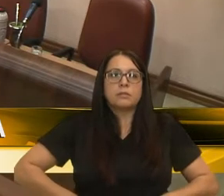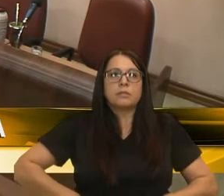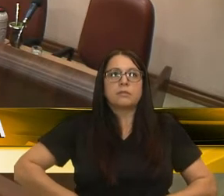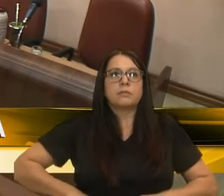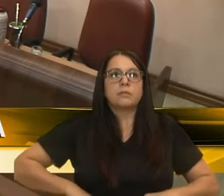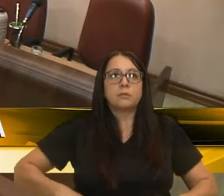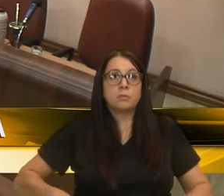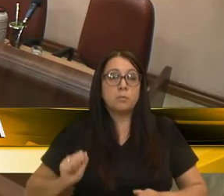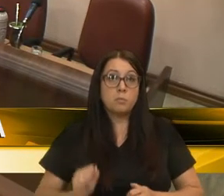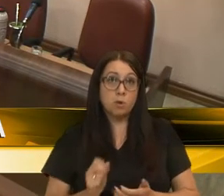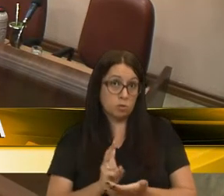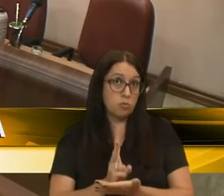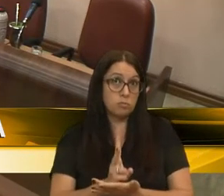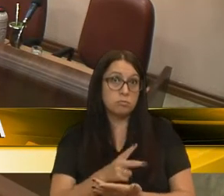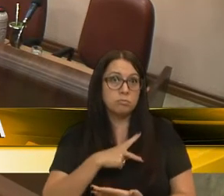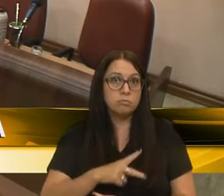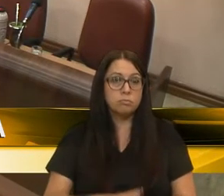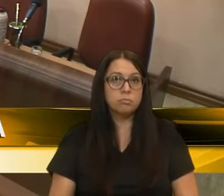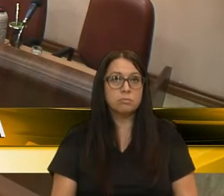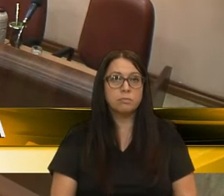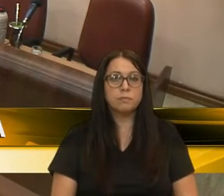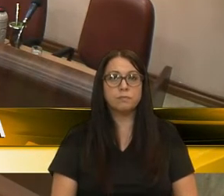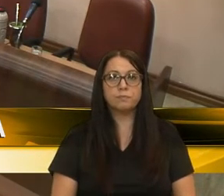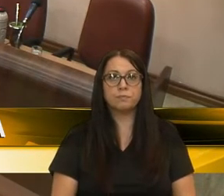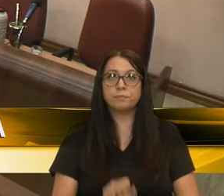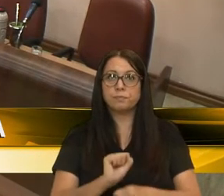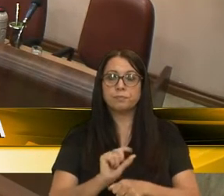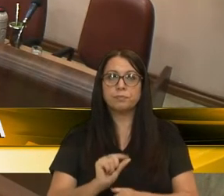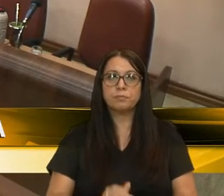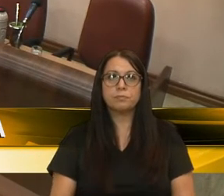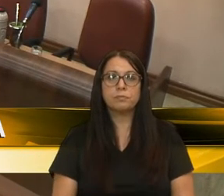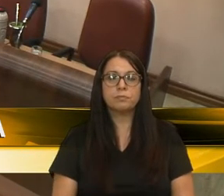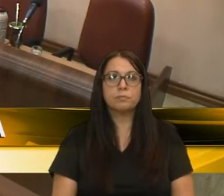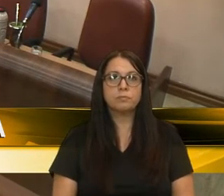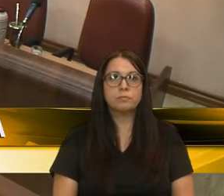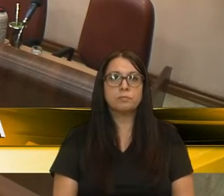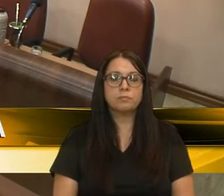Posso continuar, presidente? Santinho.